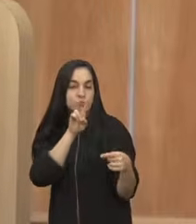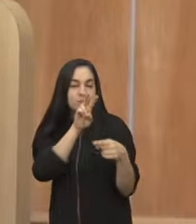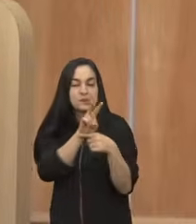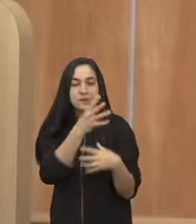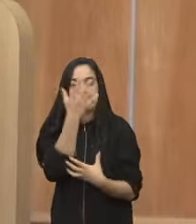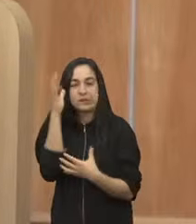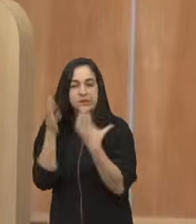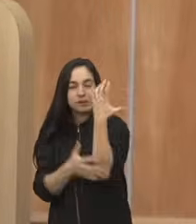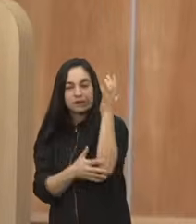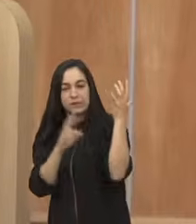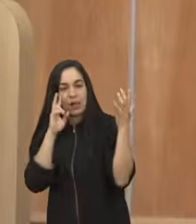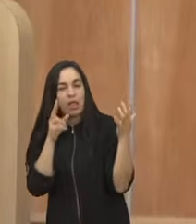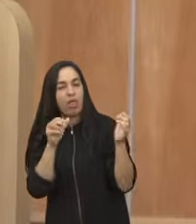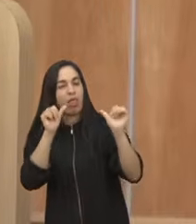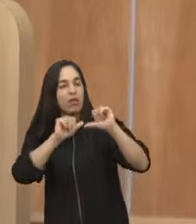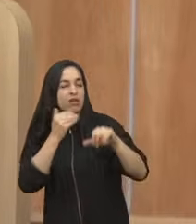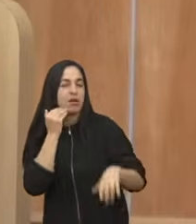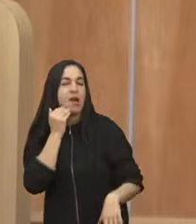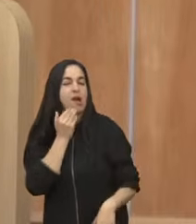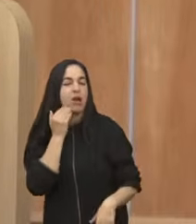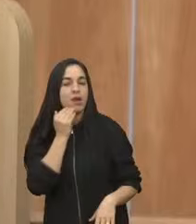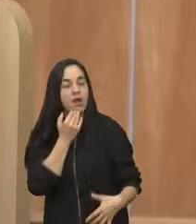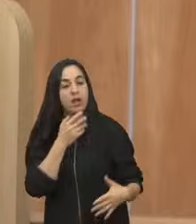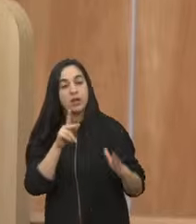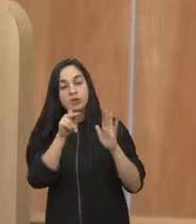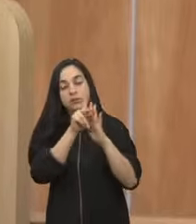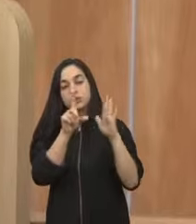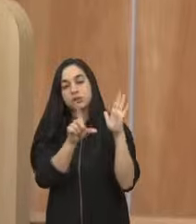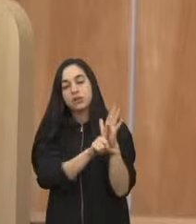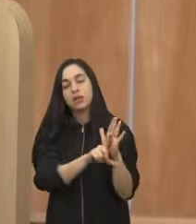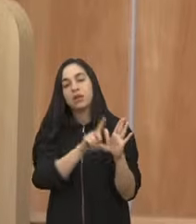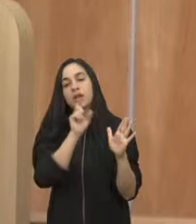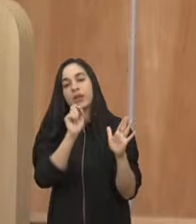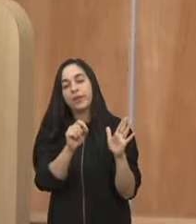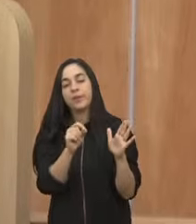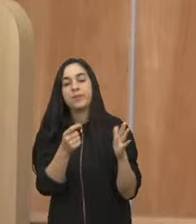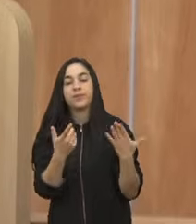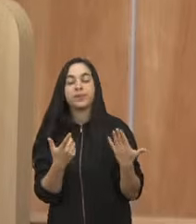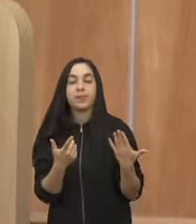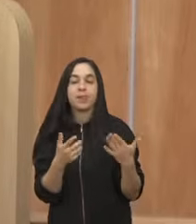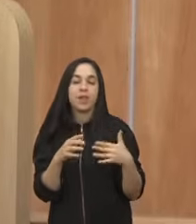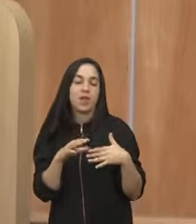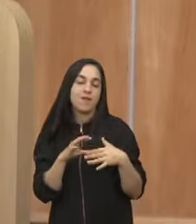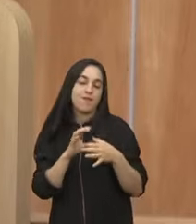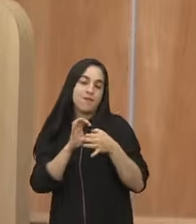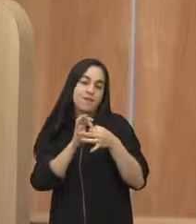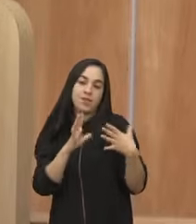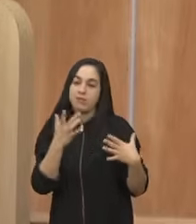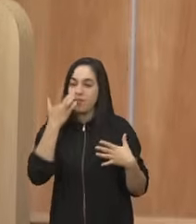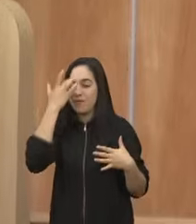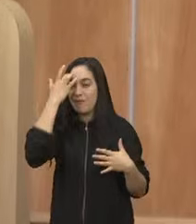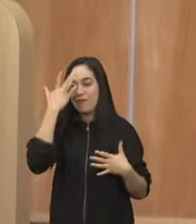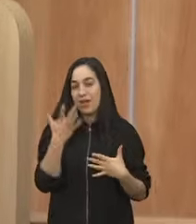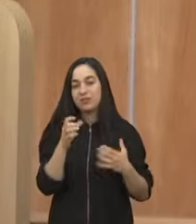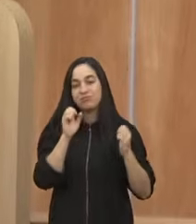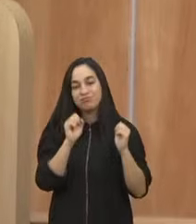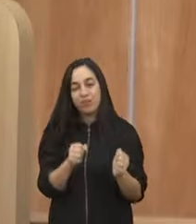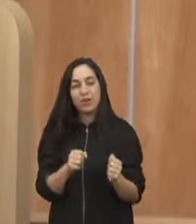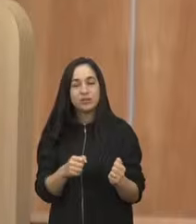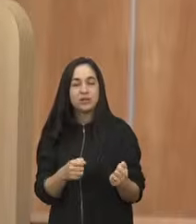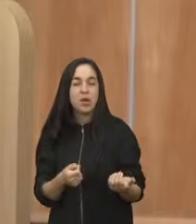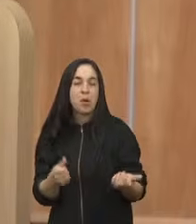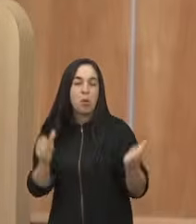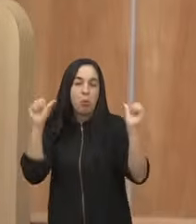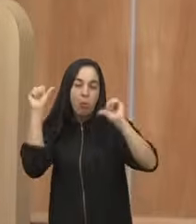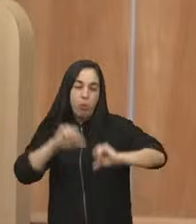gente teve um projeto de lei aqui que foi aprovado que relativiza licenciamento e que flexibiliza licenciamento ambiental que pode causar